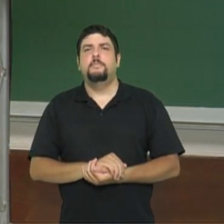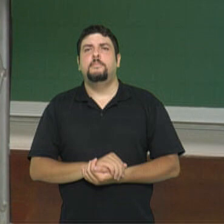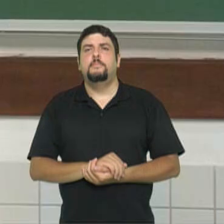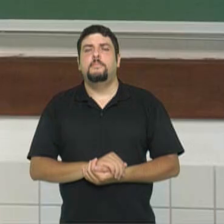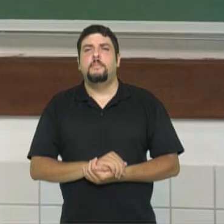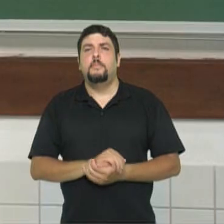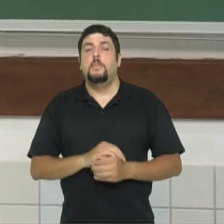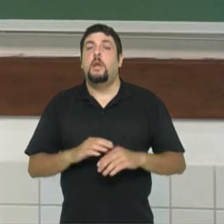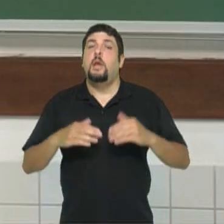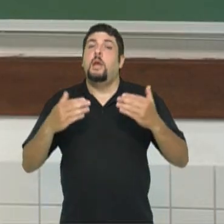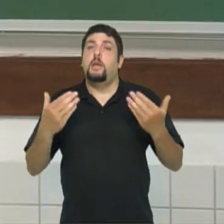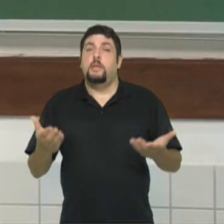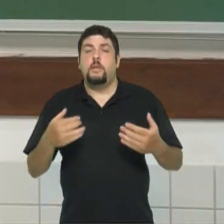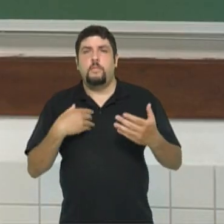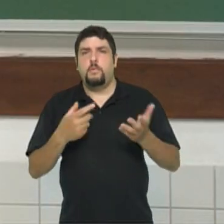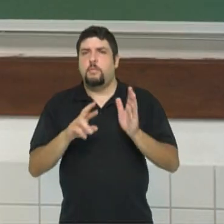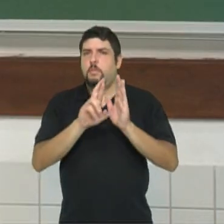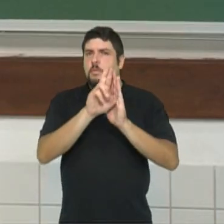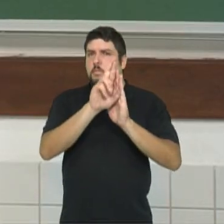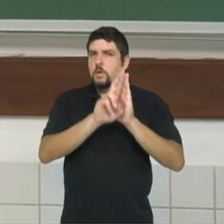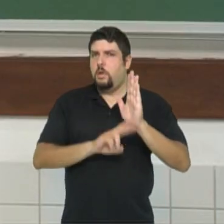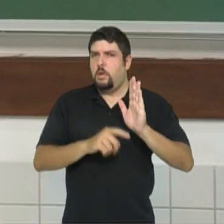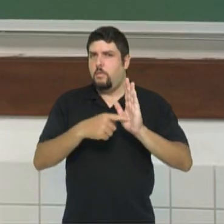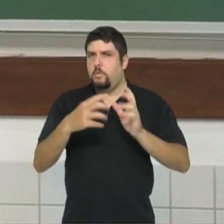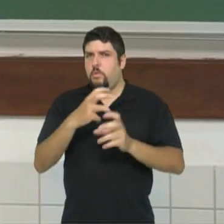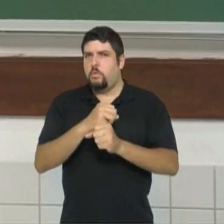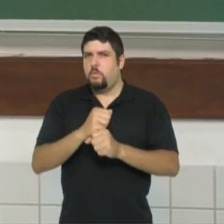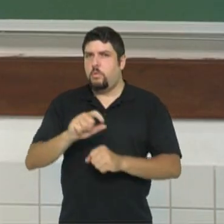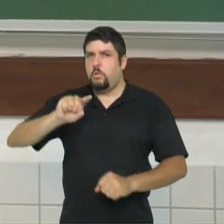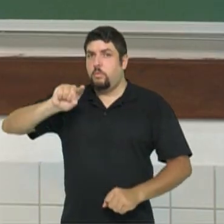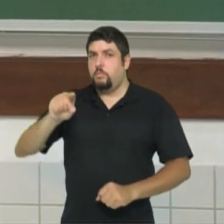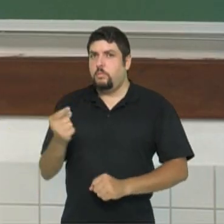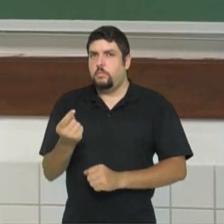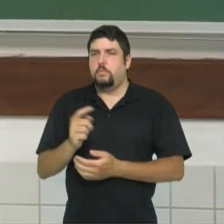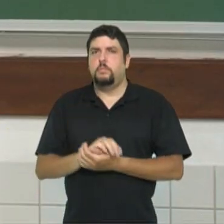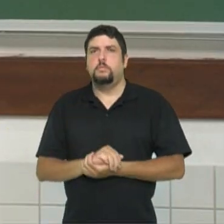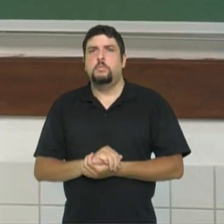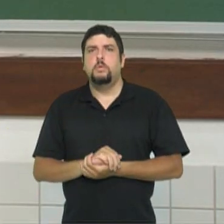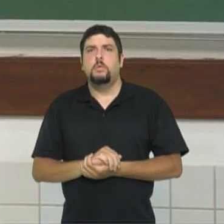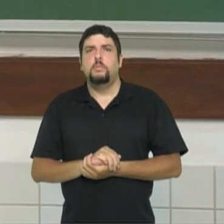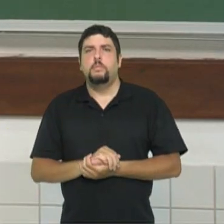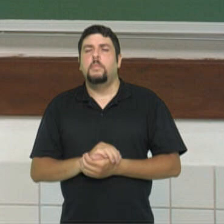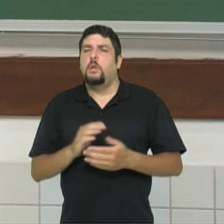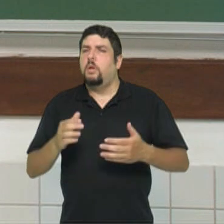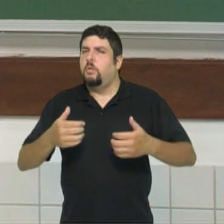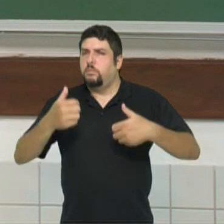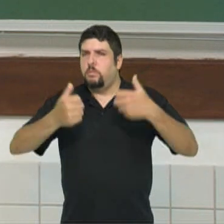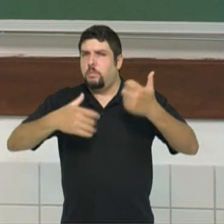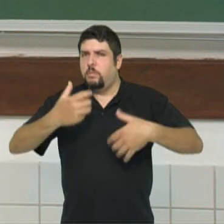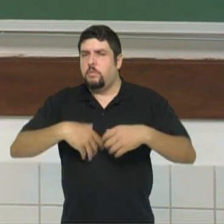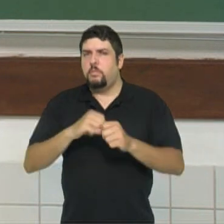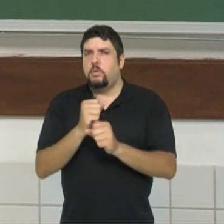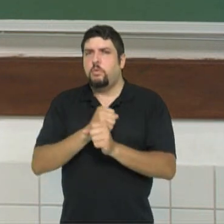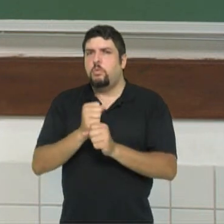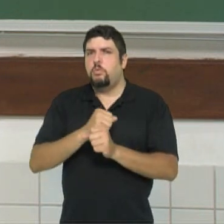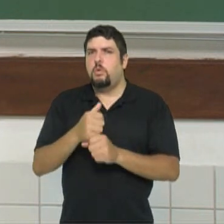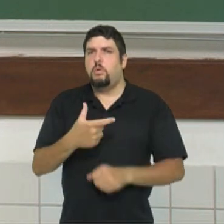Então vamos lá, a redação nota 1000. Falaremos sobre uma redação nota 1000 do ano de